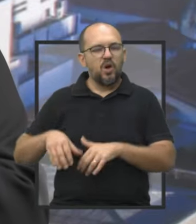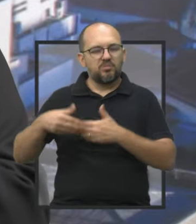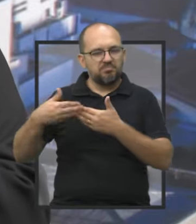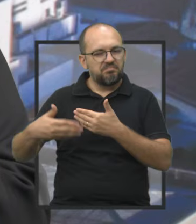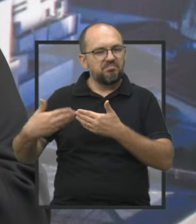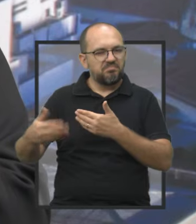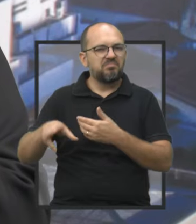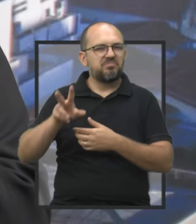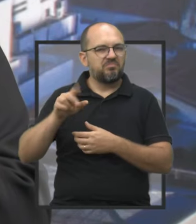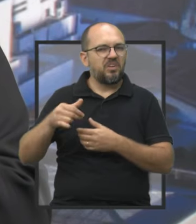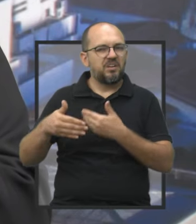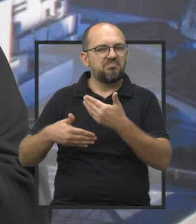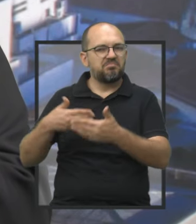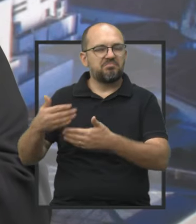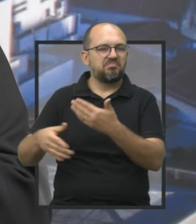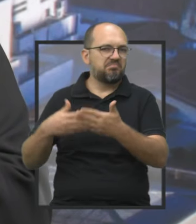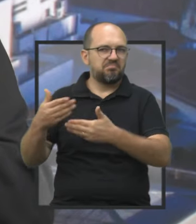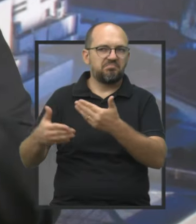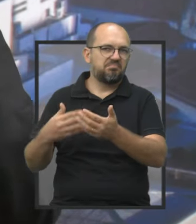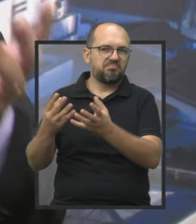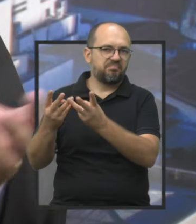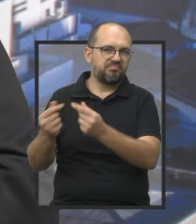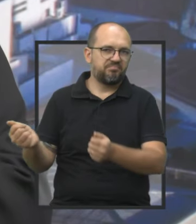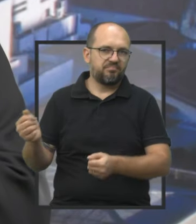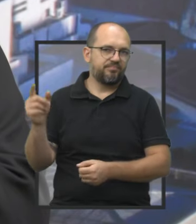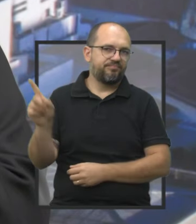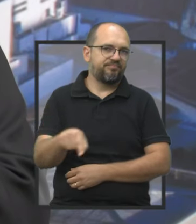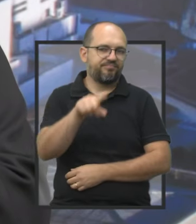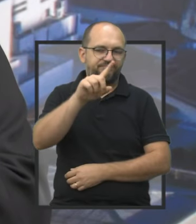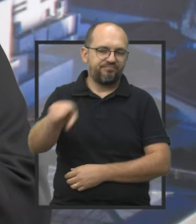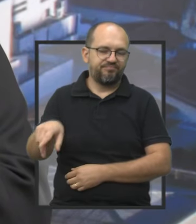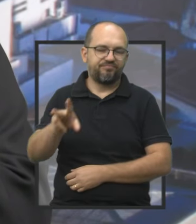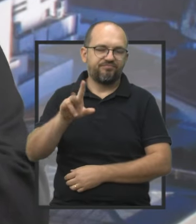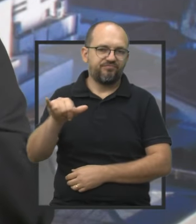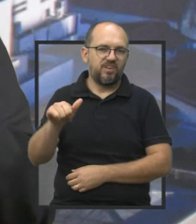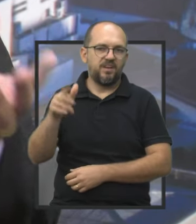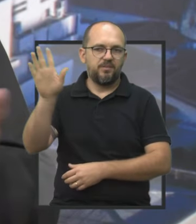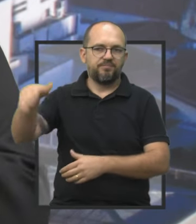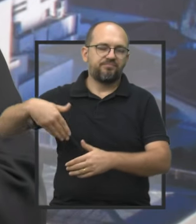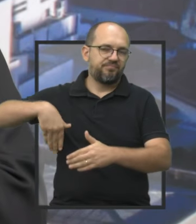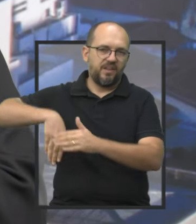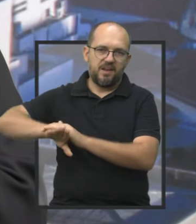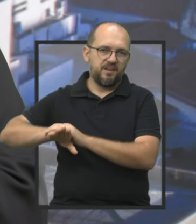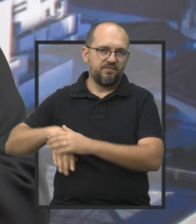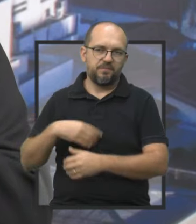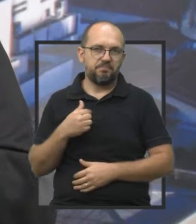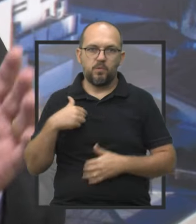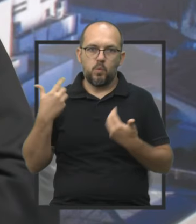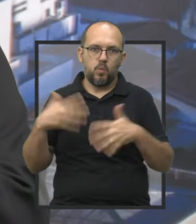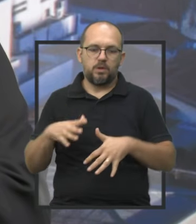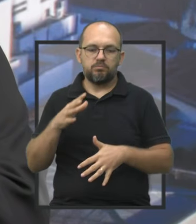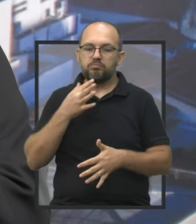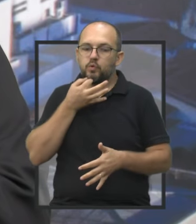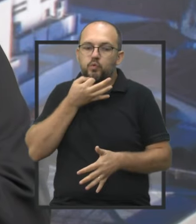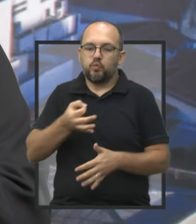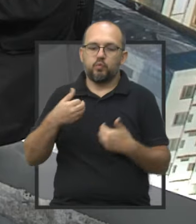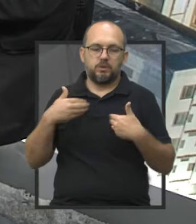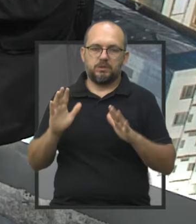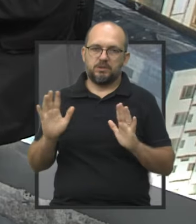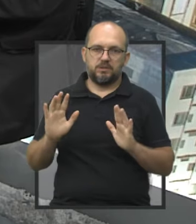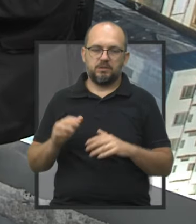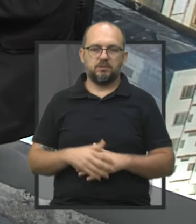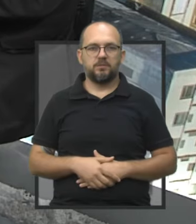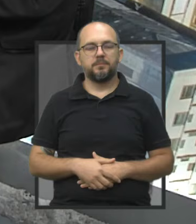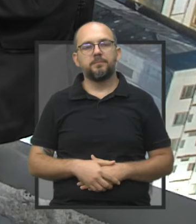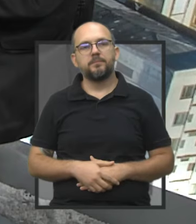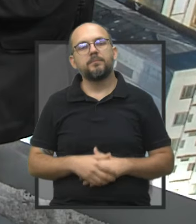desfecho aí de nulidades ou de arquivamento aí. Não quero aqui fazer nenhum juízo prévio por hora. Bom,